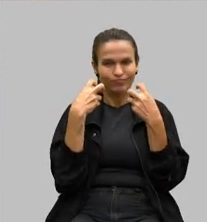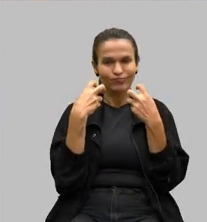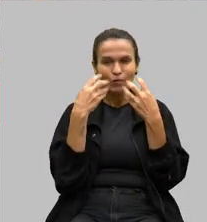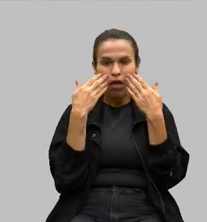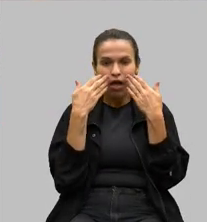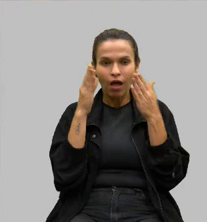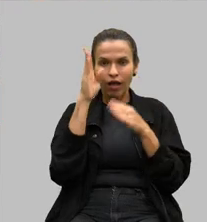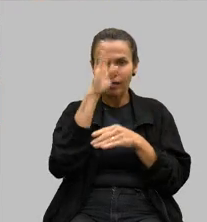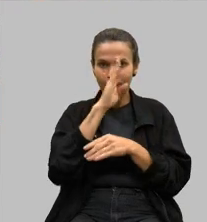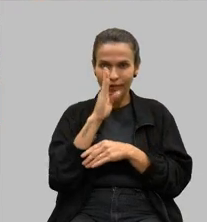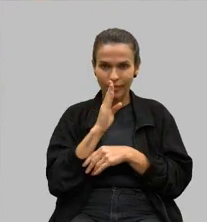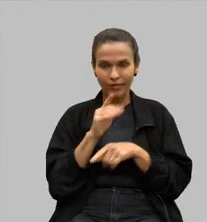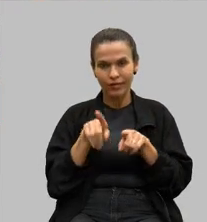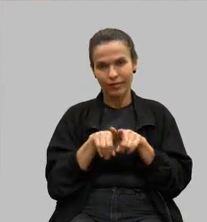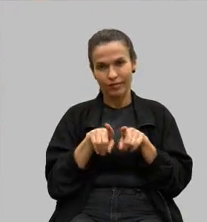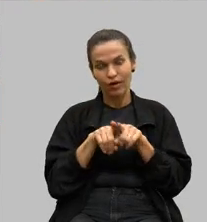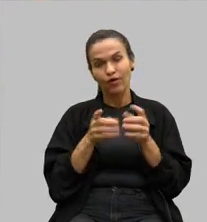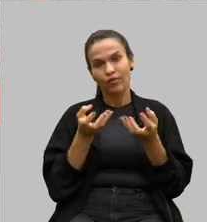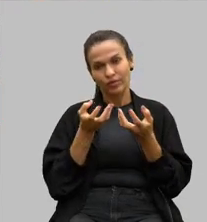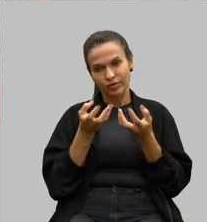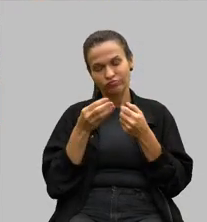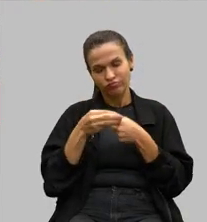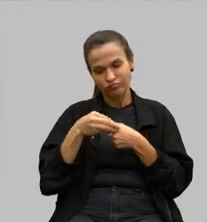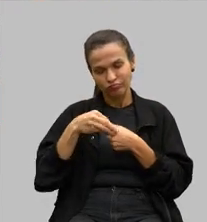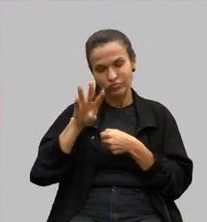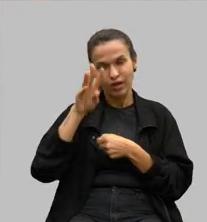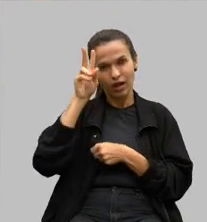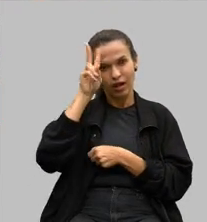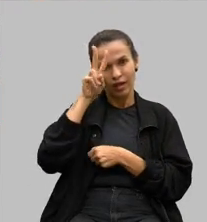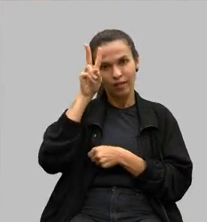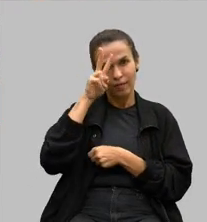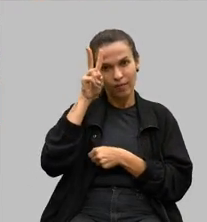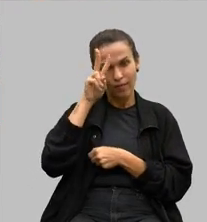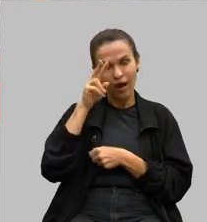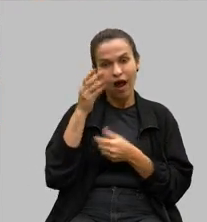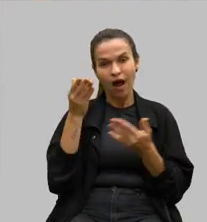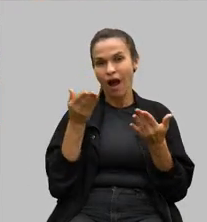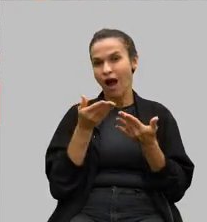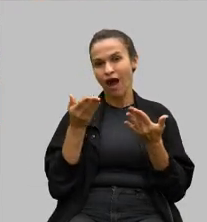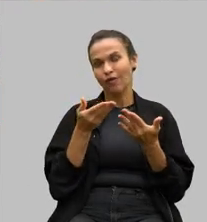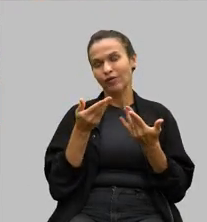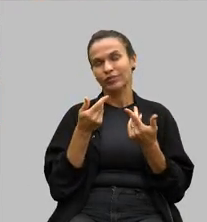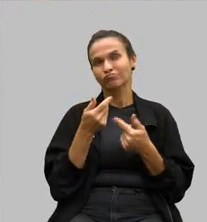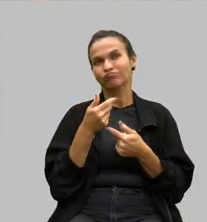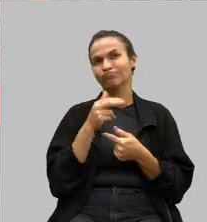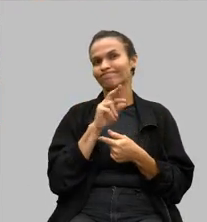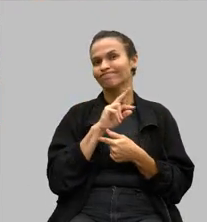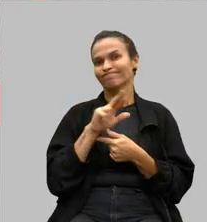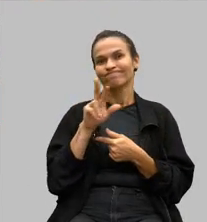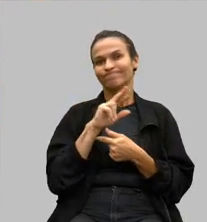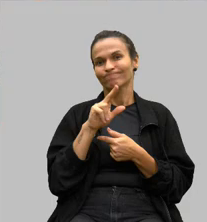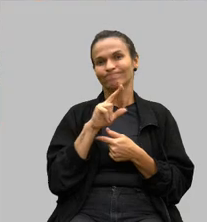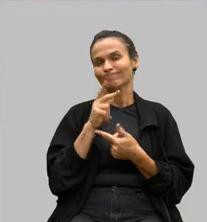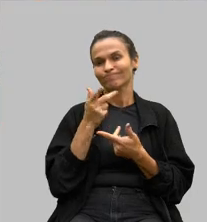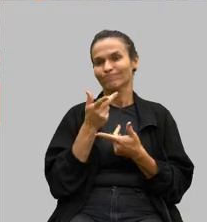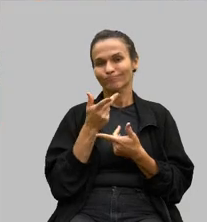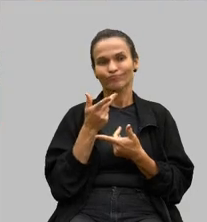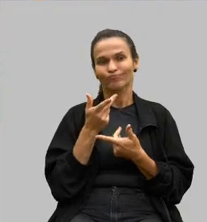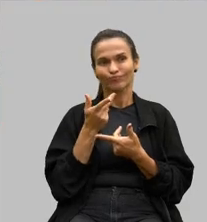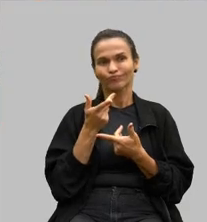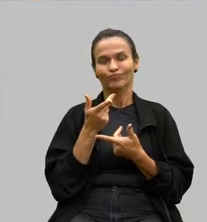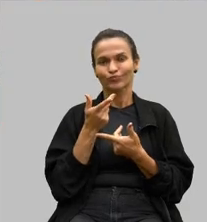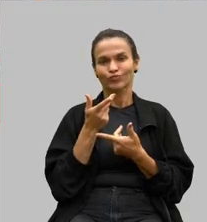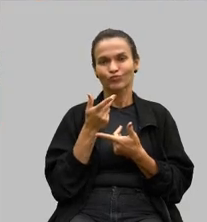Eh eu eu queria trazer essa memória porque agora nem depende mais né agora O processo está tão